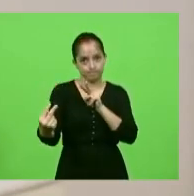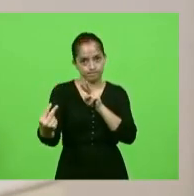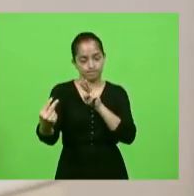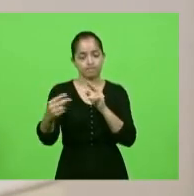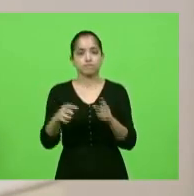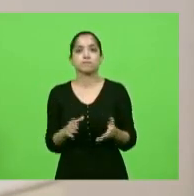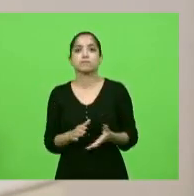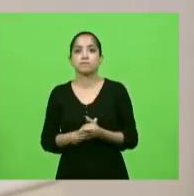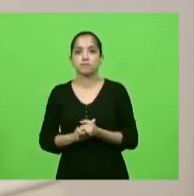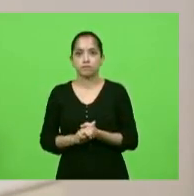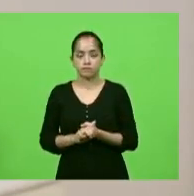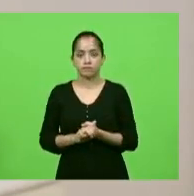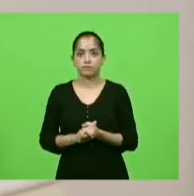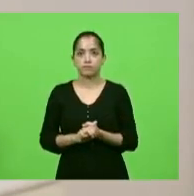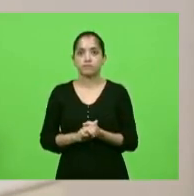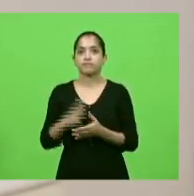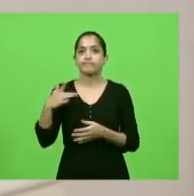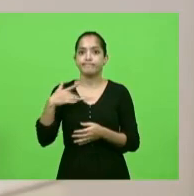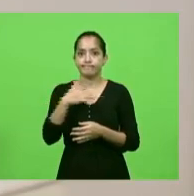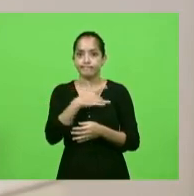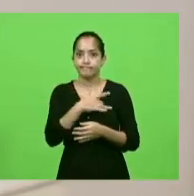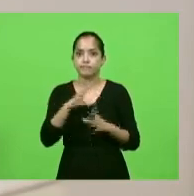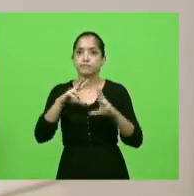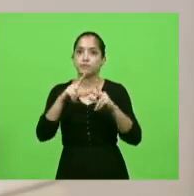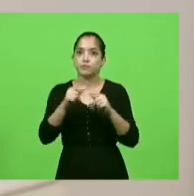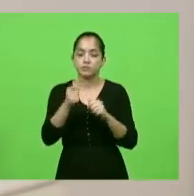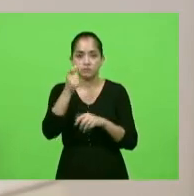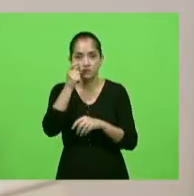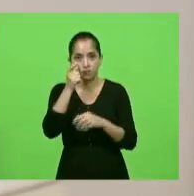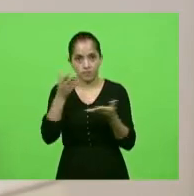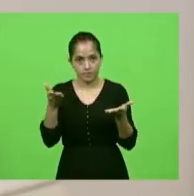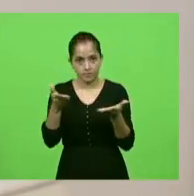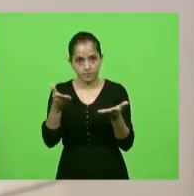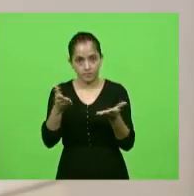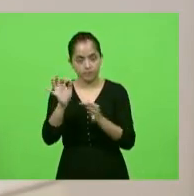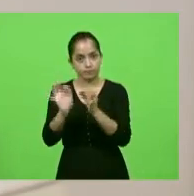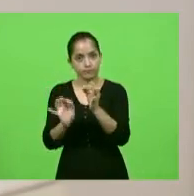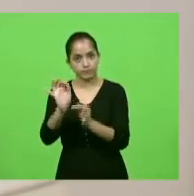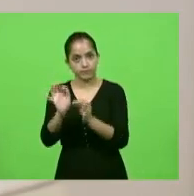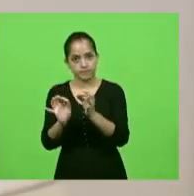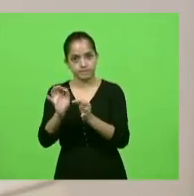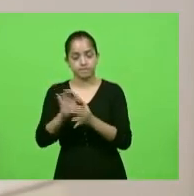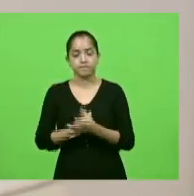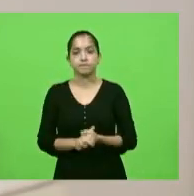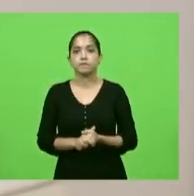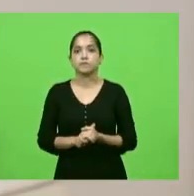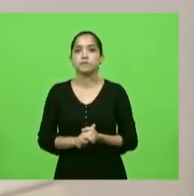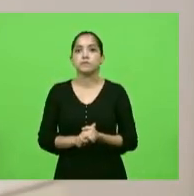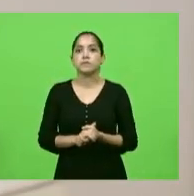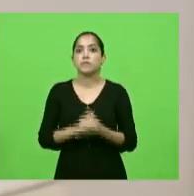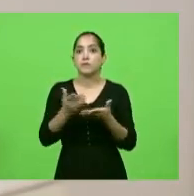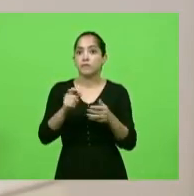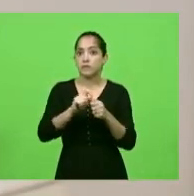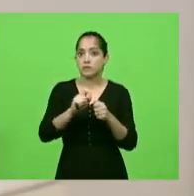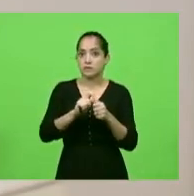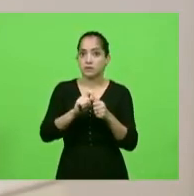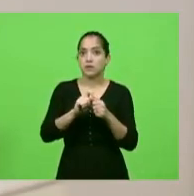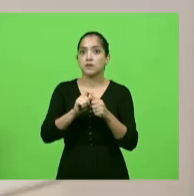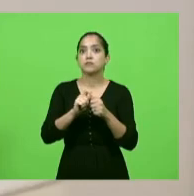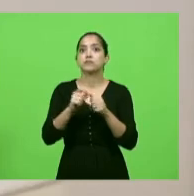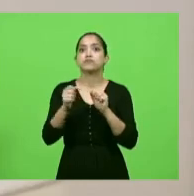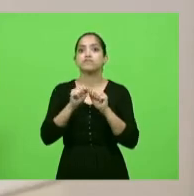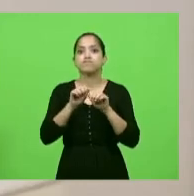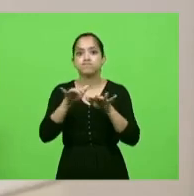de resguardar nossa saúde e de todos que acompanham este julgamento preliminar, fazendo com que a transmissão chegue a todos